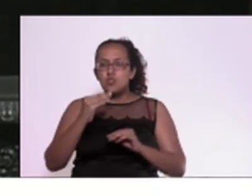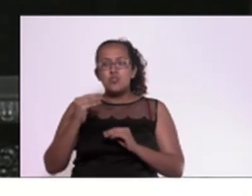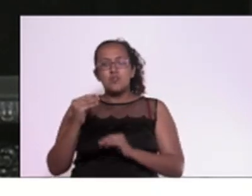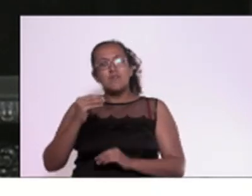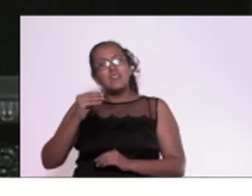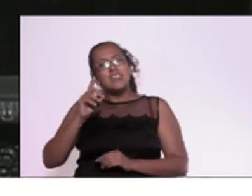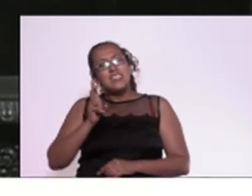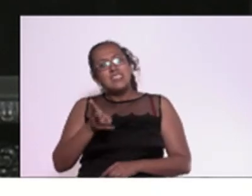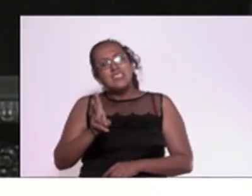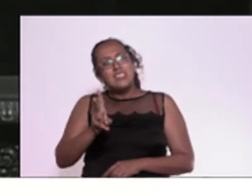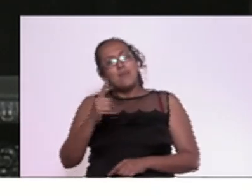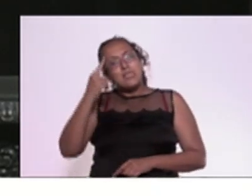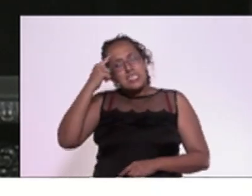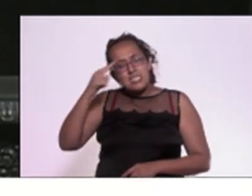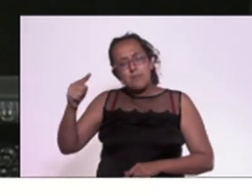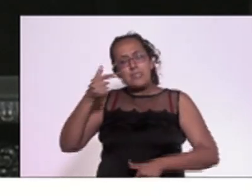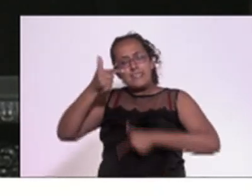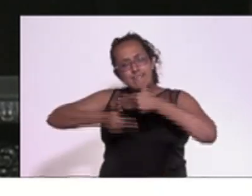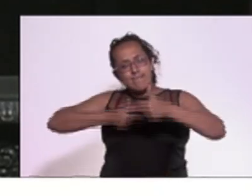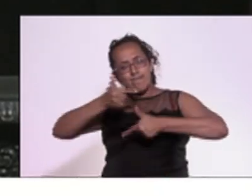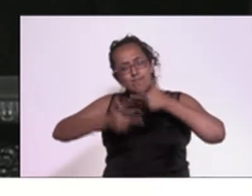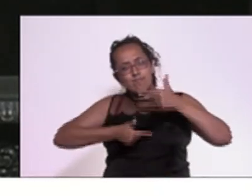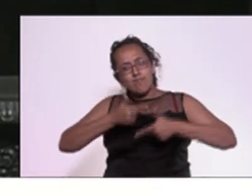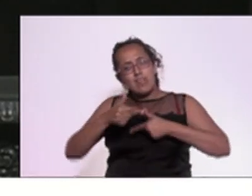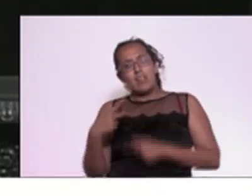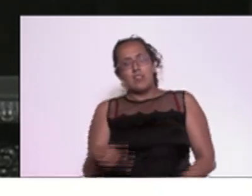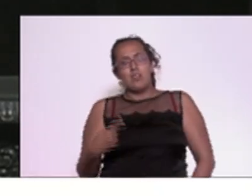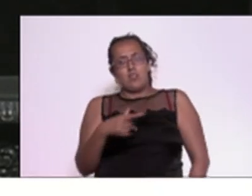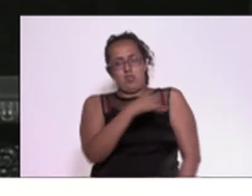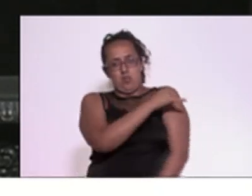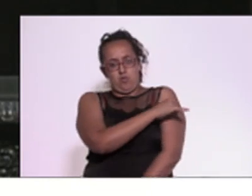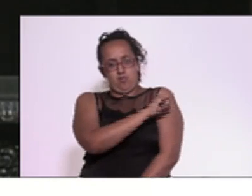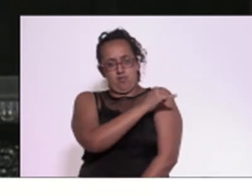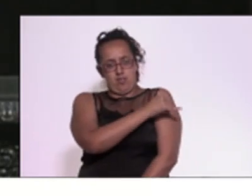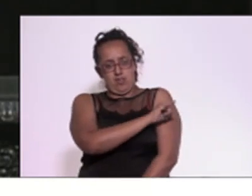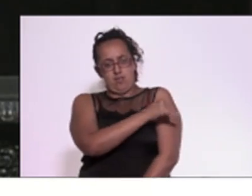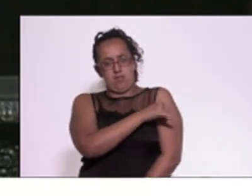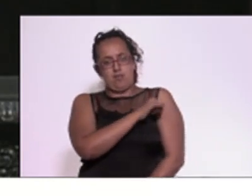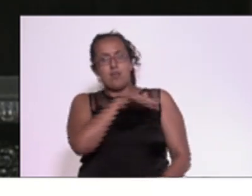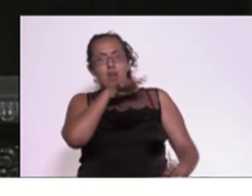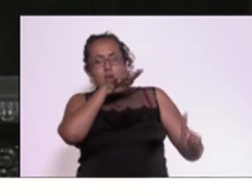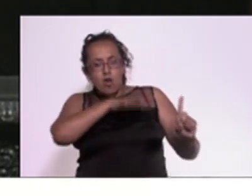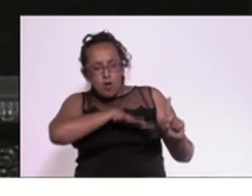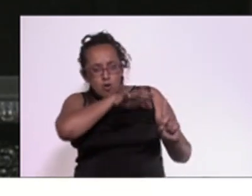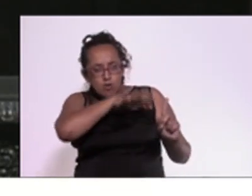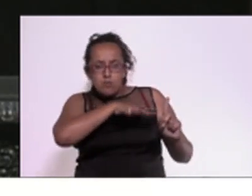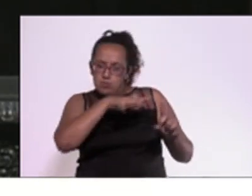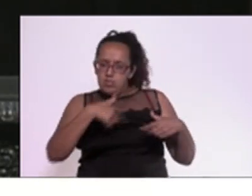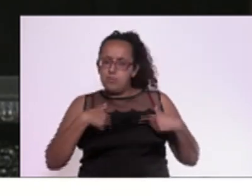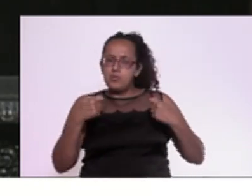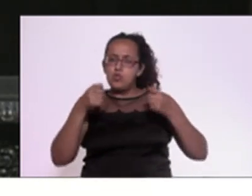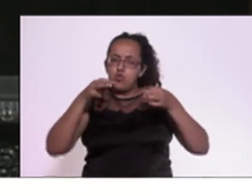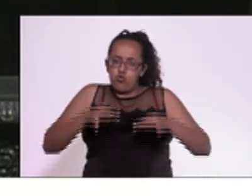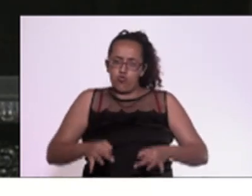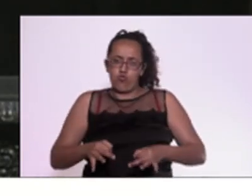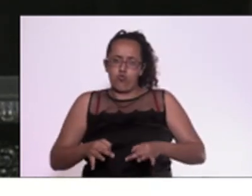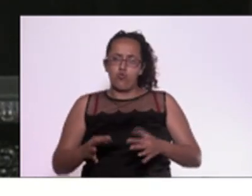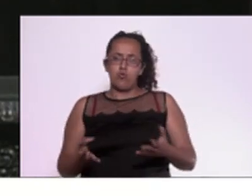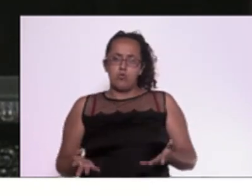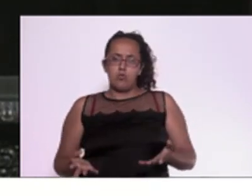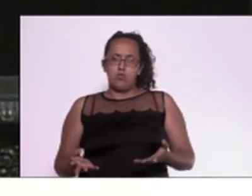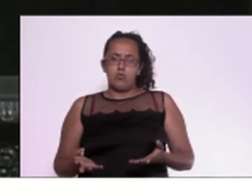entregadores de roupas em trouxas em bicicleta. Fofoca no norte, para quem não sabe, é onde